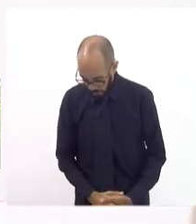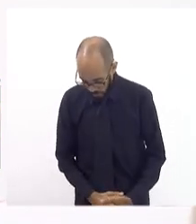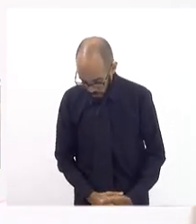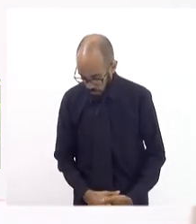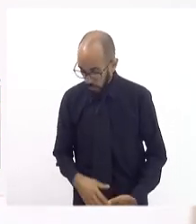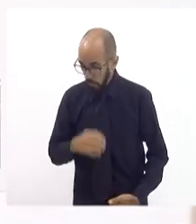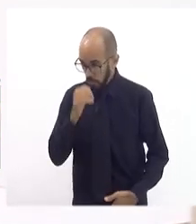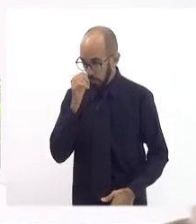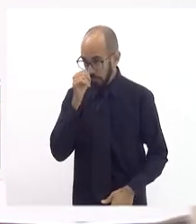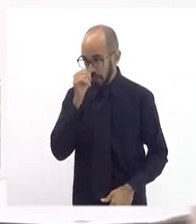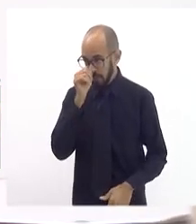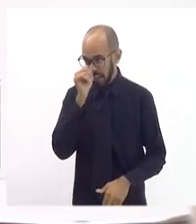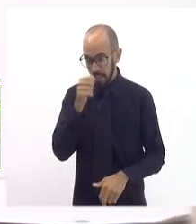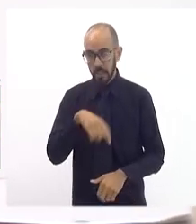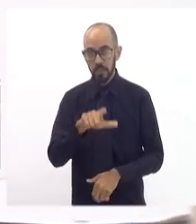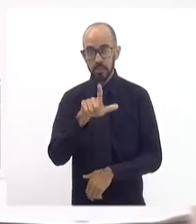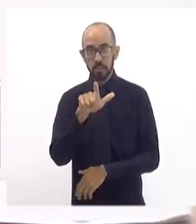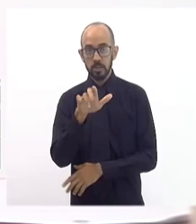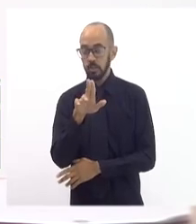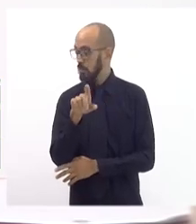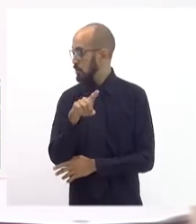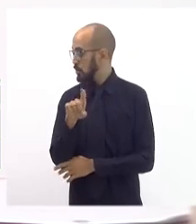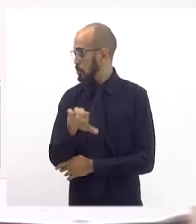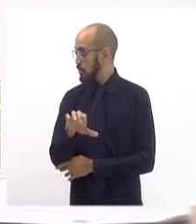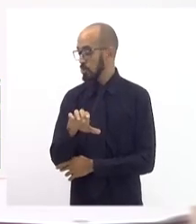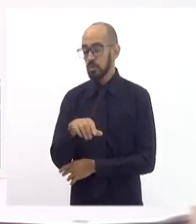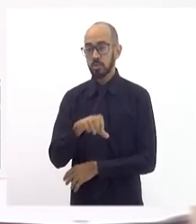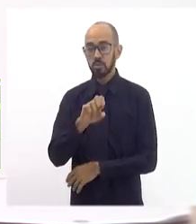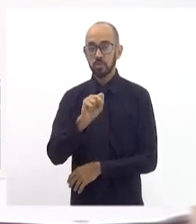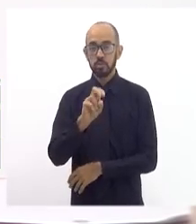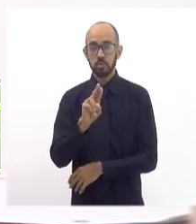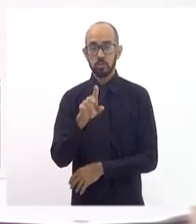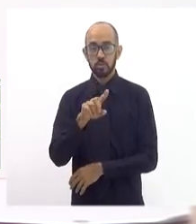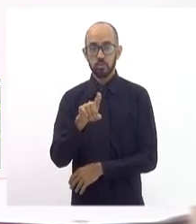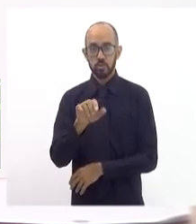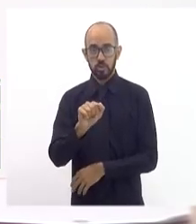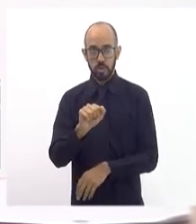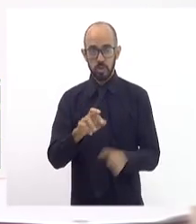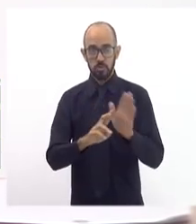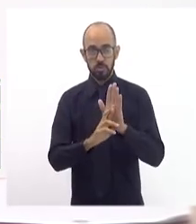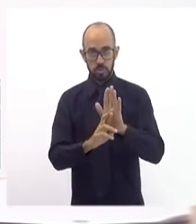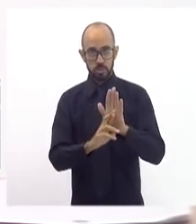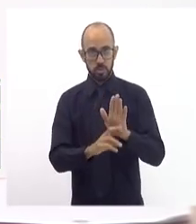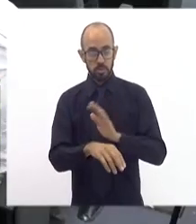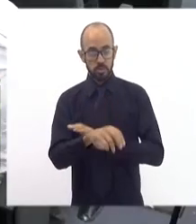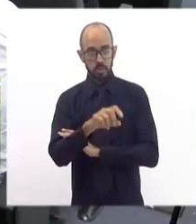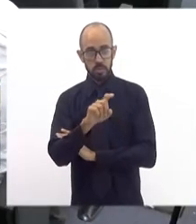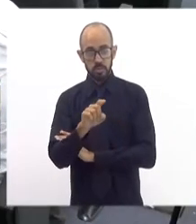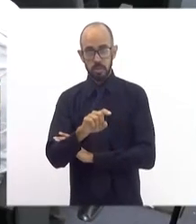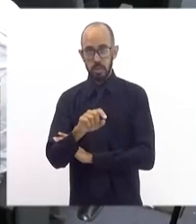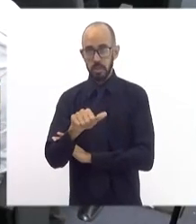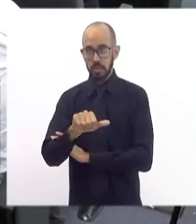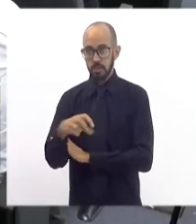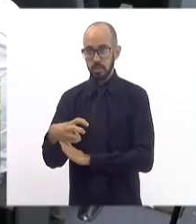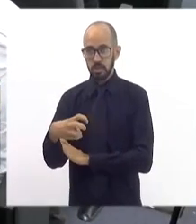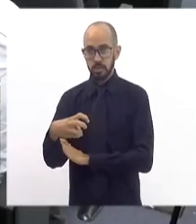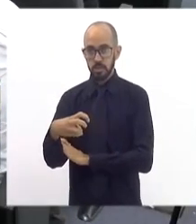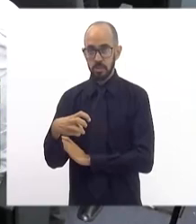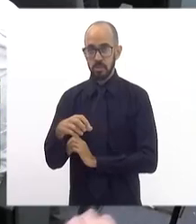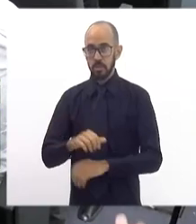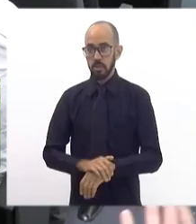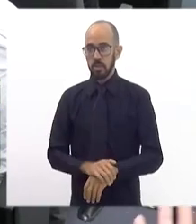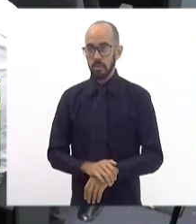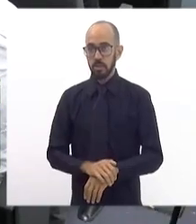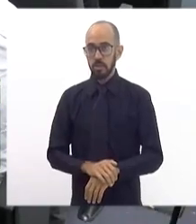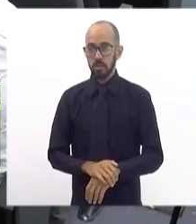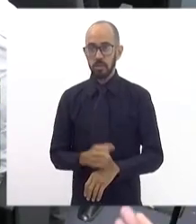o Luiz Souza a presidente da cana de pesca da z15 é você Luiz repetitiva bom dia bom dia a todos